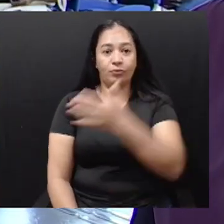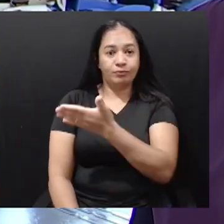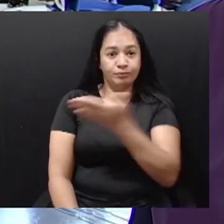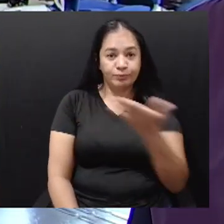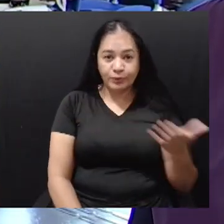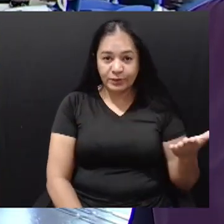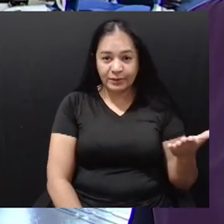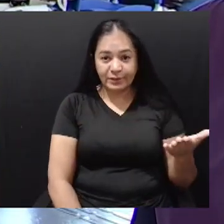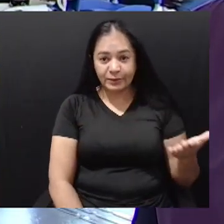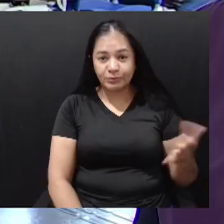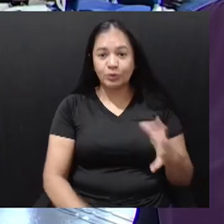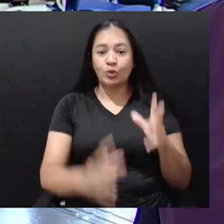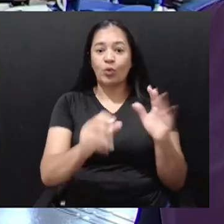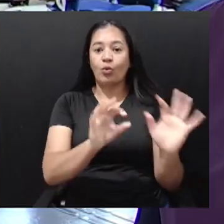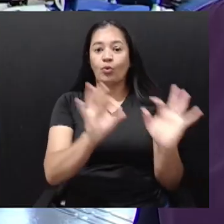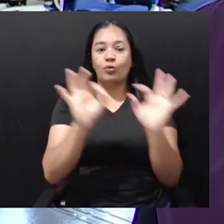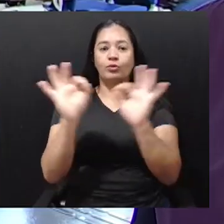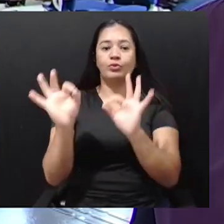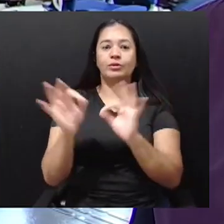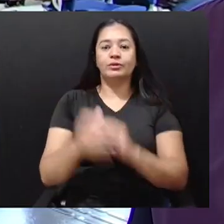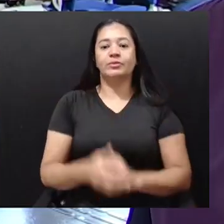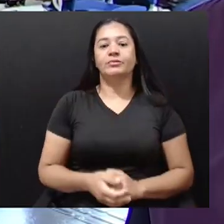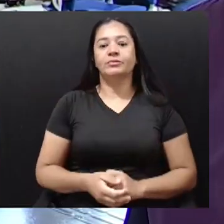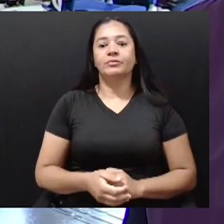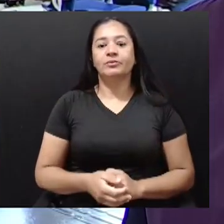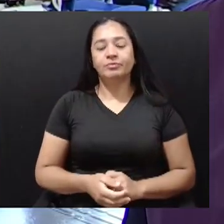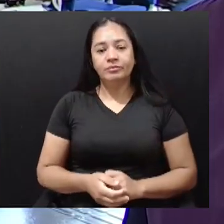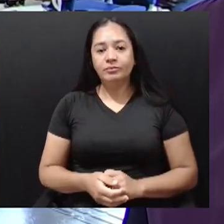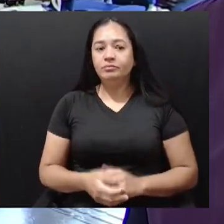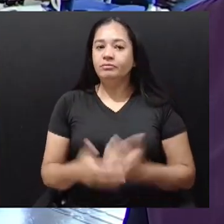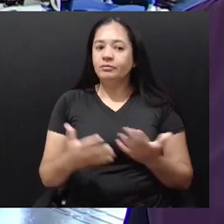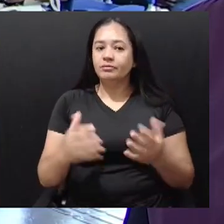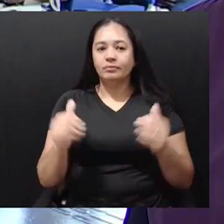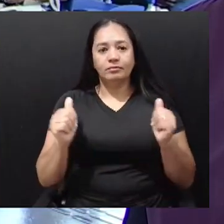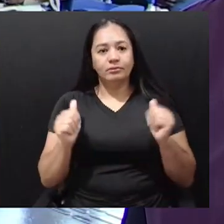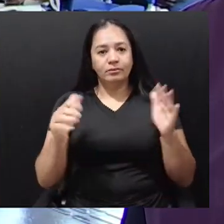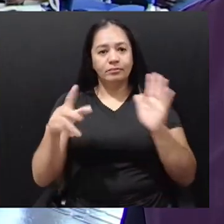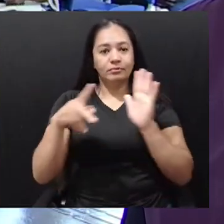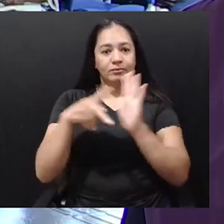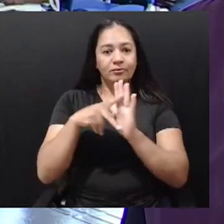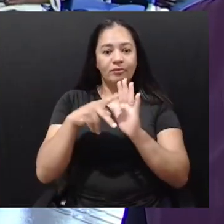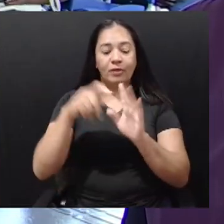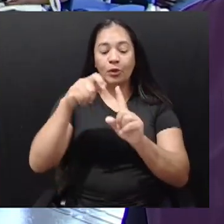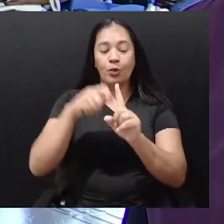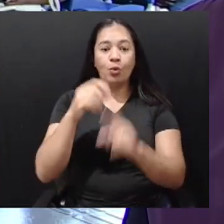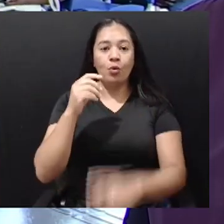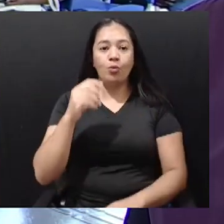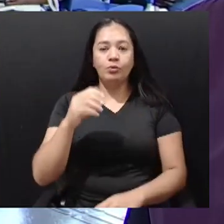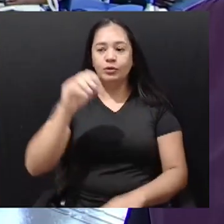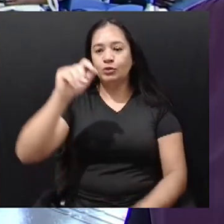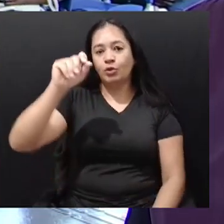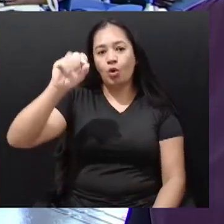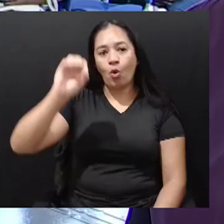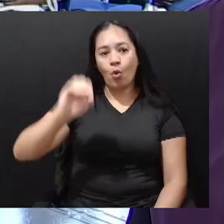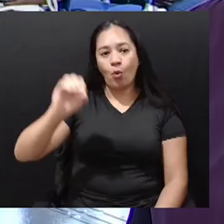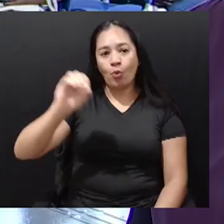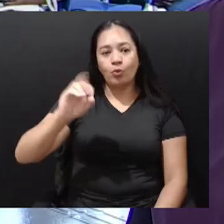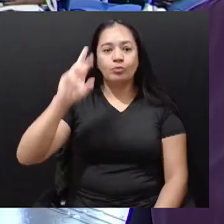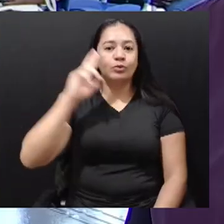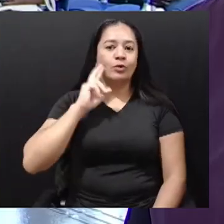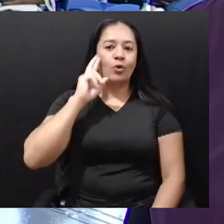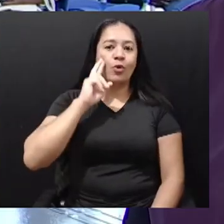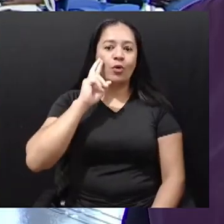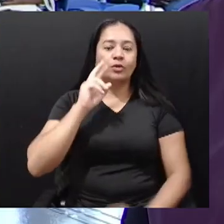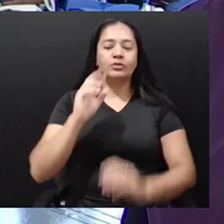todo mundo acompanhando o Câmara Notícia. Pois é, as ações fazem parte aí do mês Outubro Rosa. A ideia é justamente a mobilização